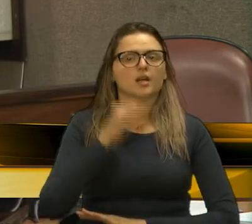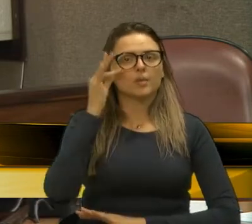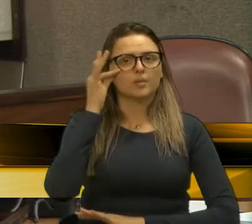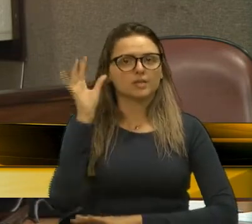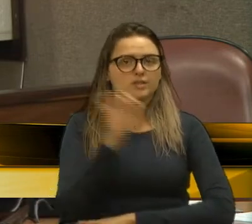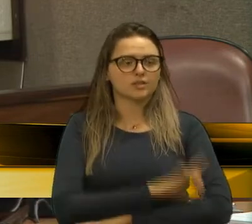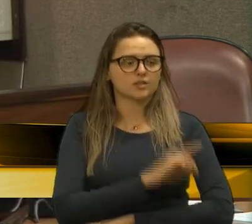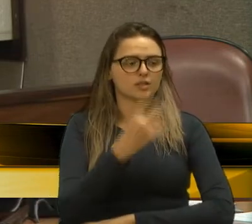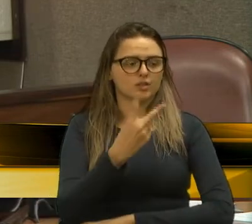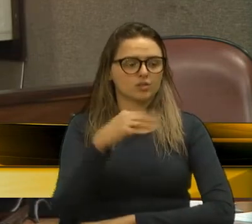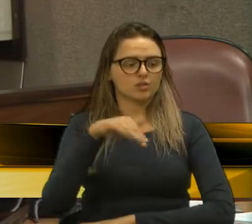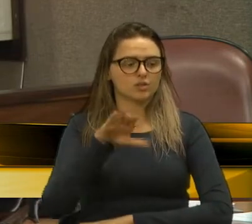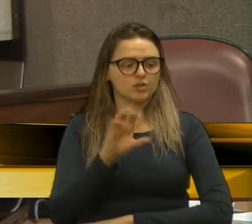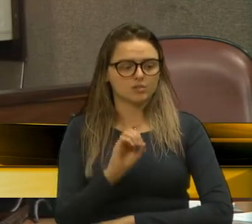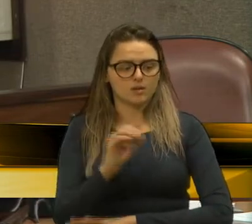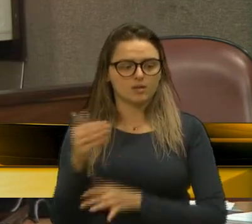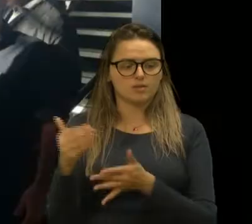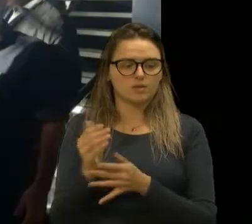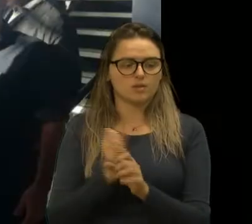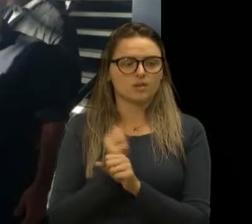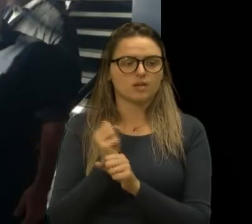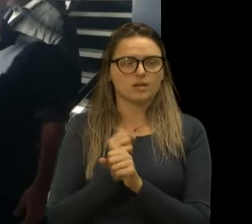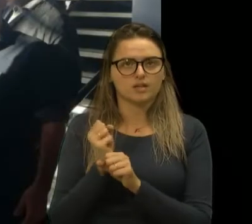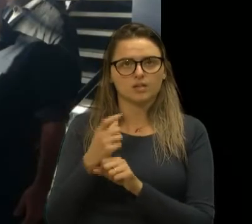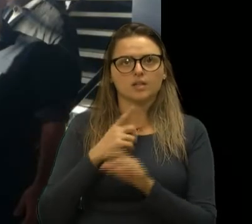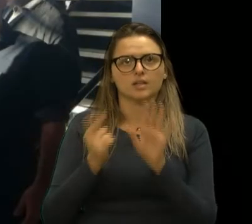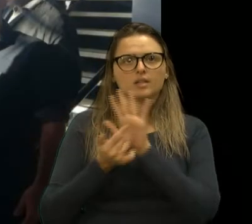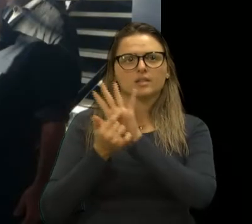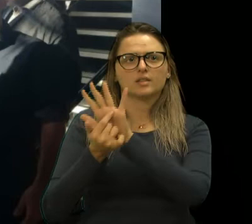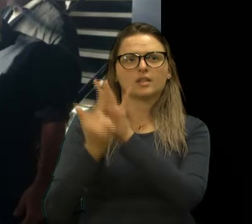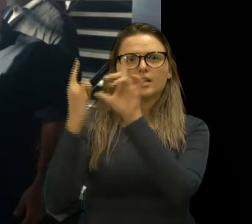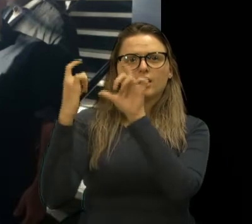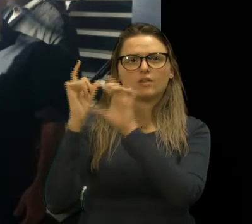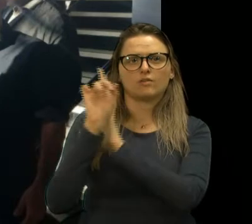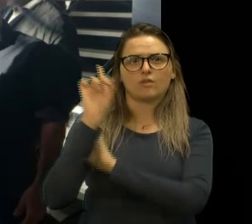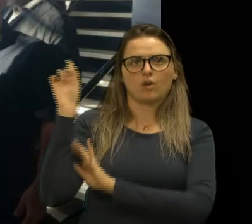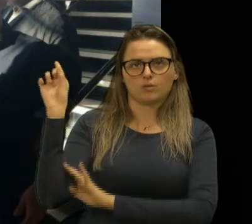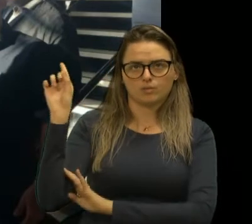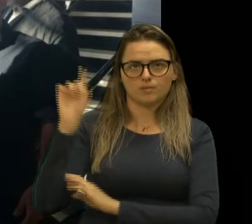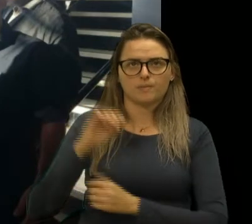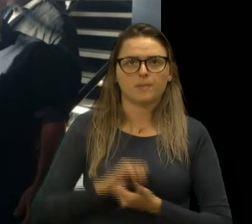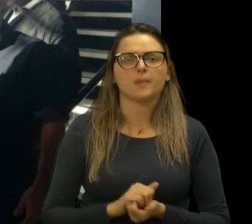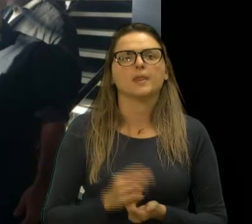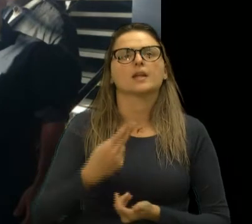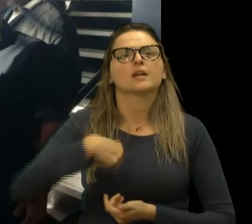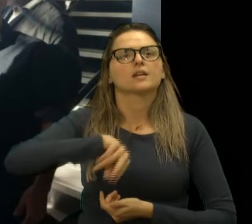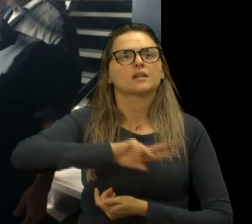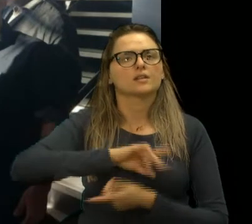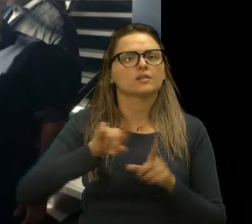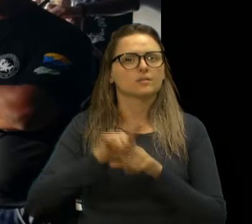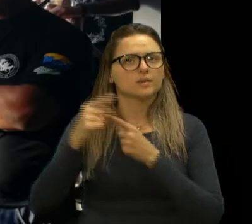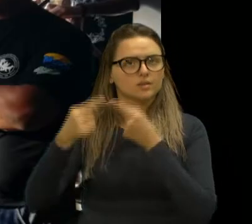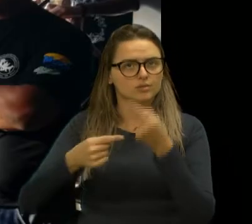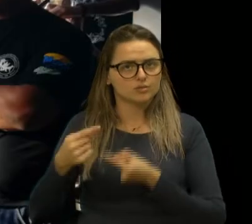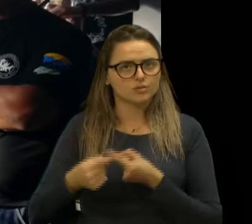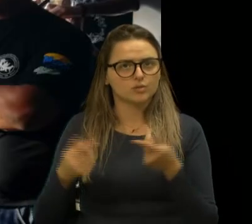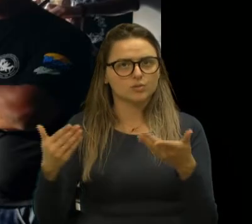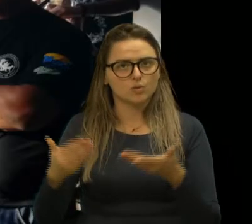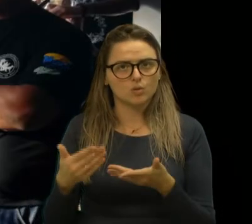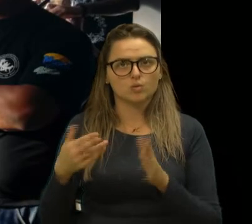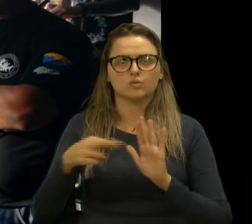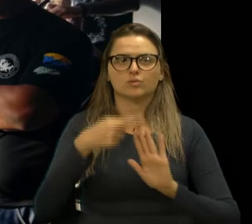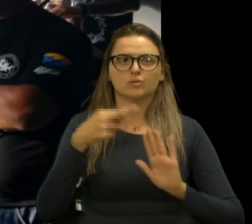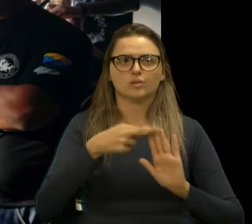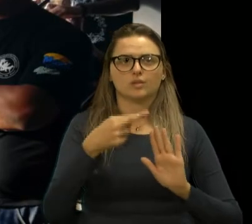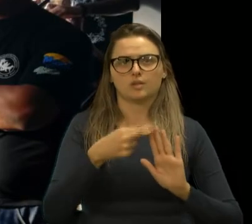deste ano e aqui mostra imagens do telão que é o cerne da questão também que nós estamos discutindo hoje esse requerimento